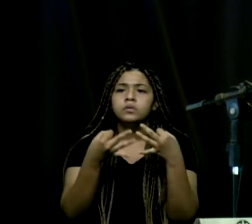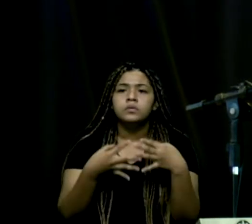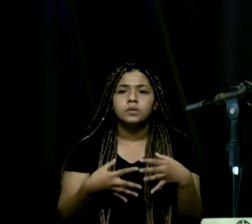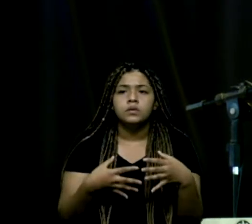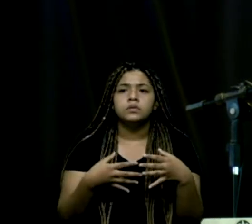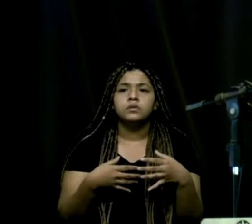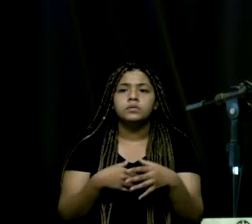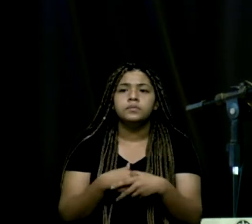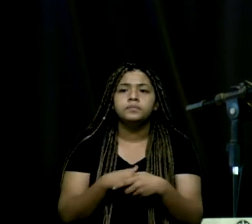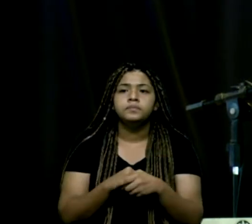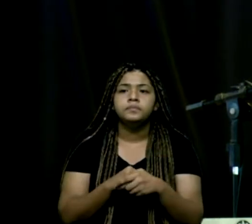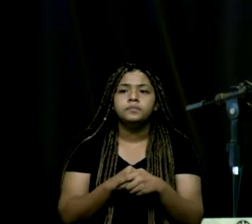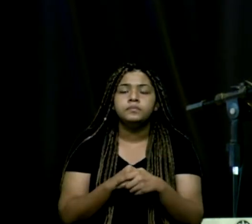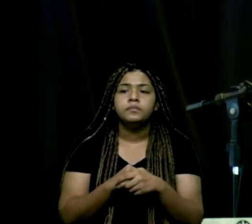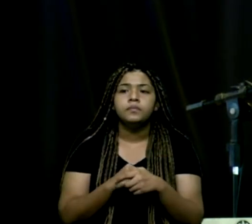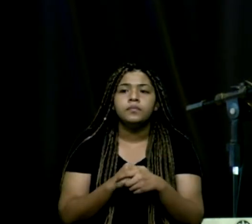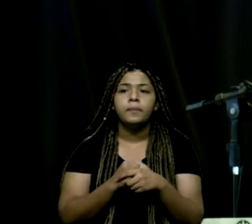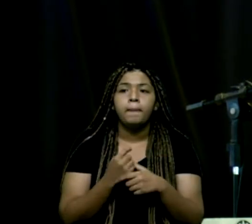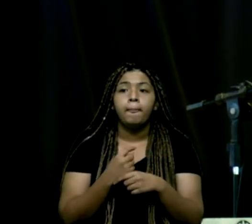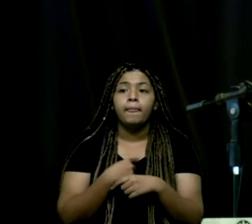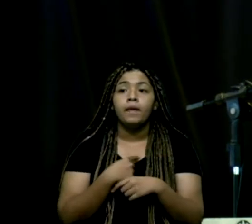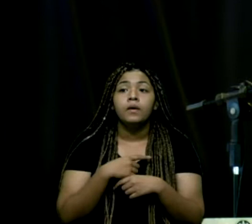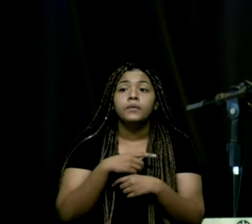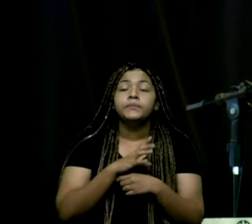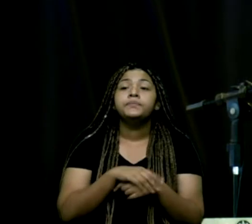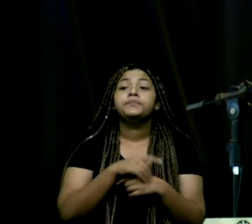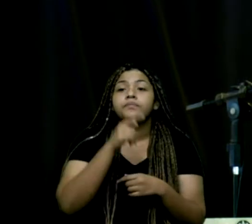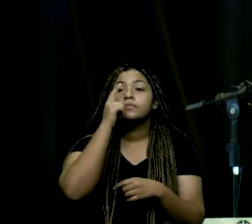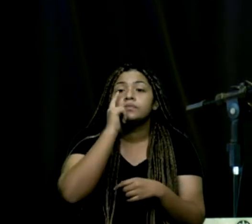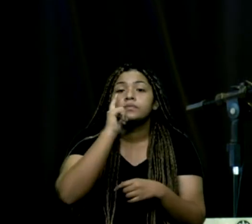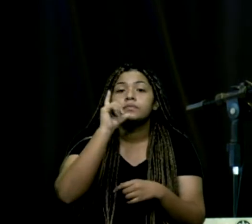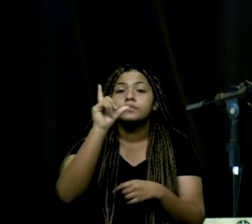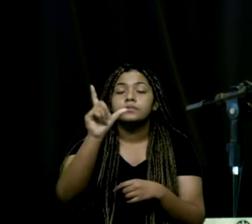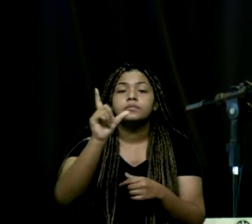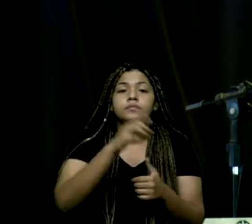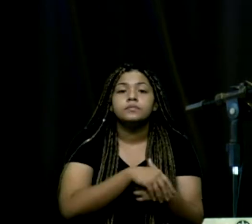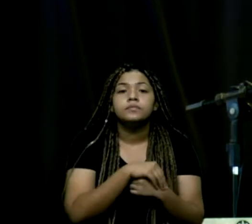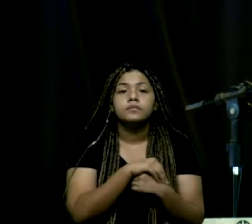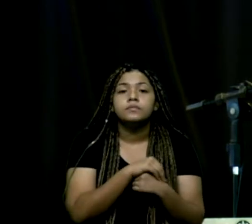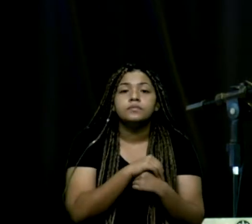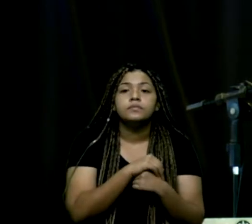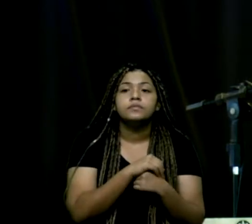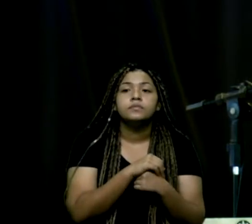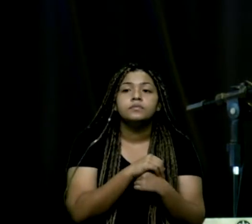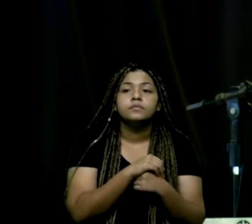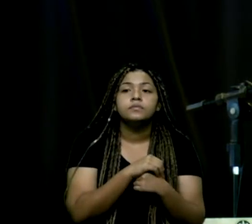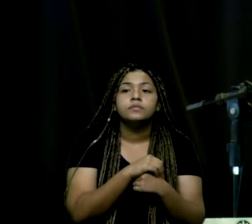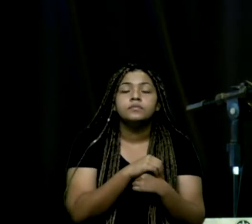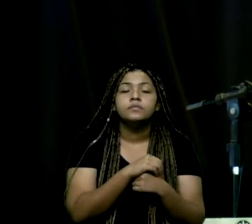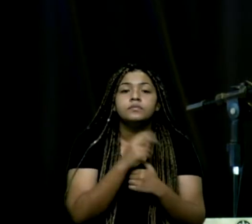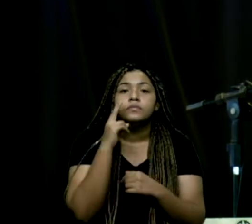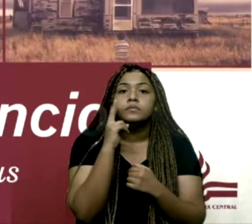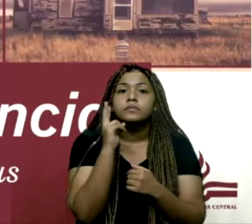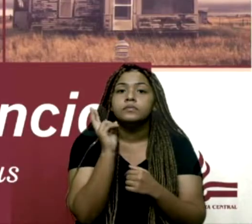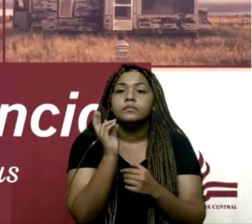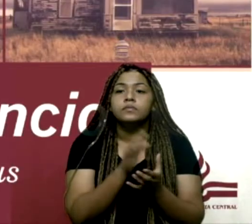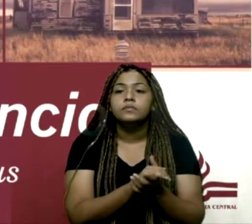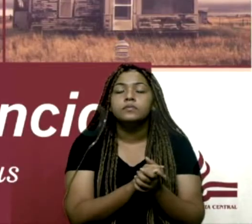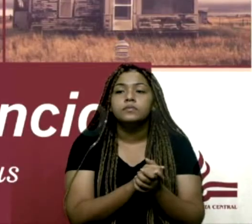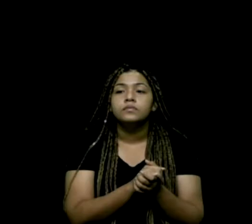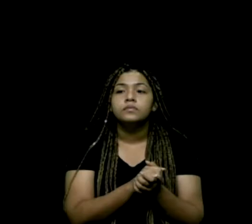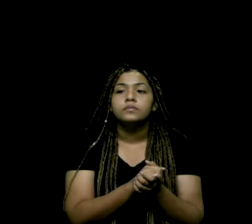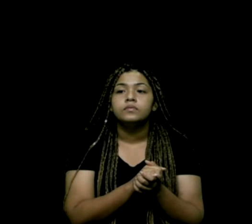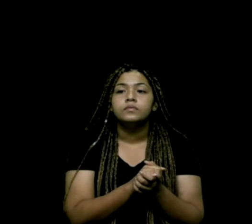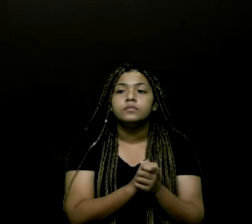então eu acabo né ganhando esses minutos preciosos que a gente tem aqui e aqui vai continuar trazendo algumas explicações para vocês